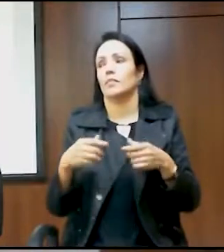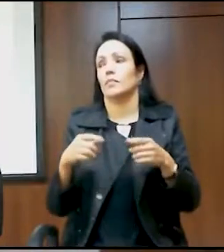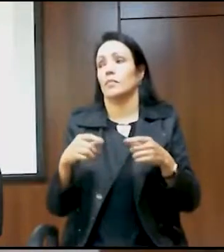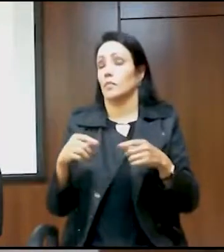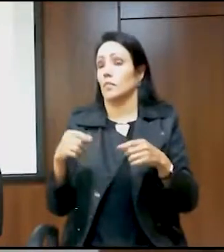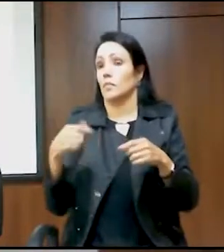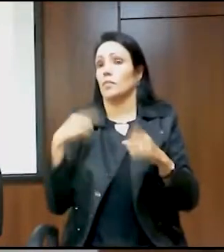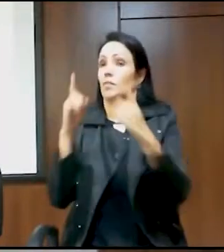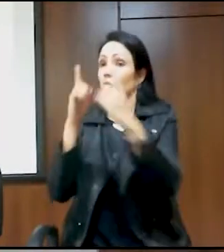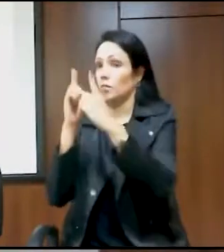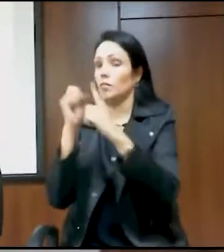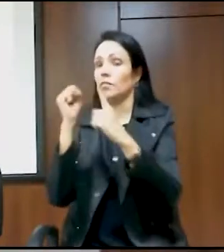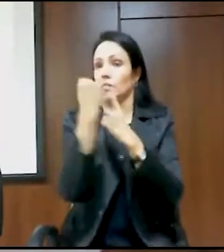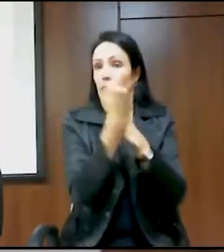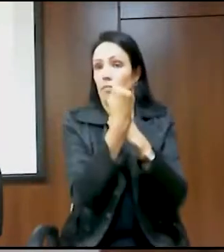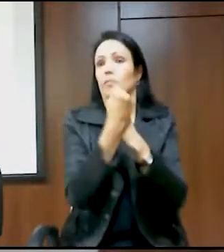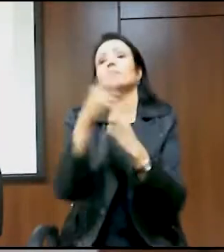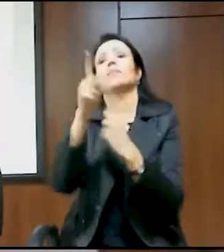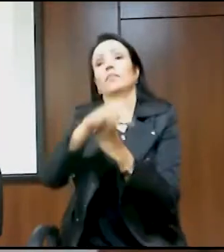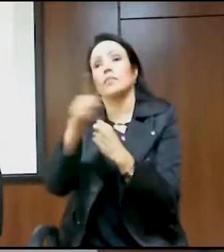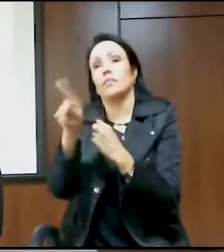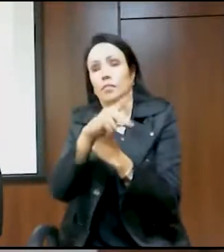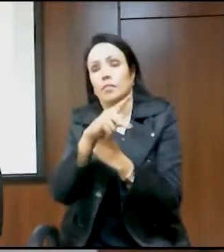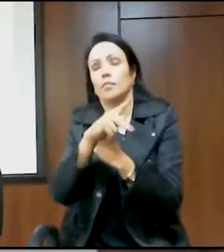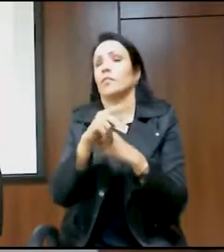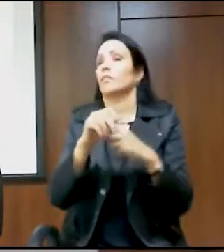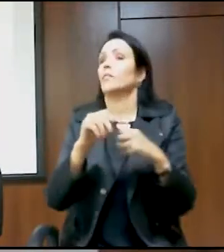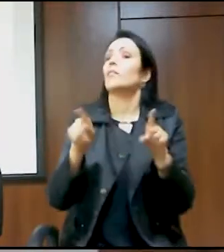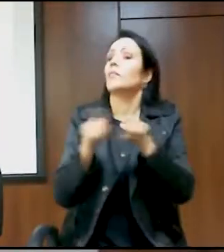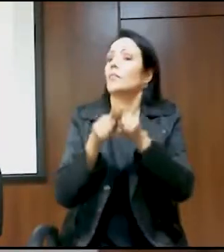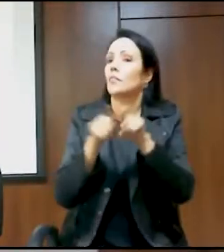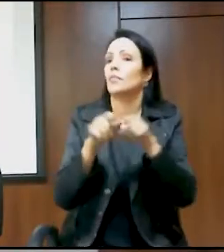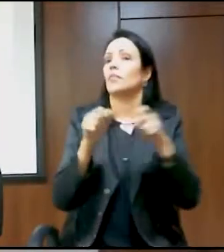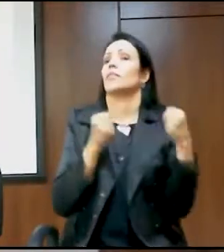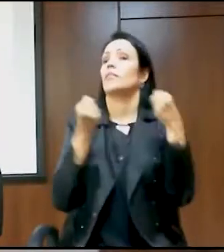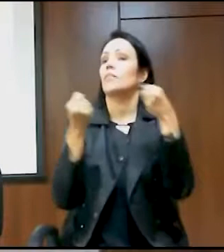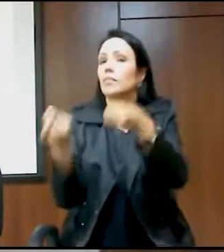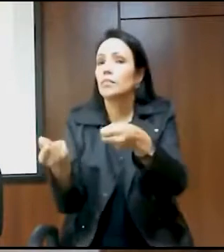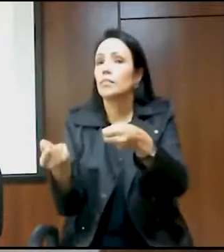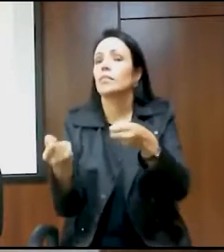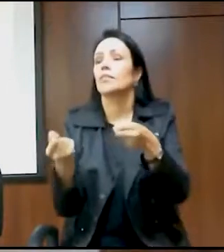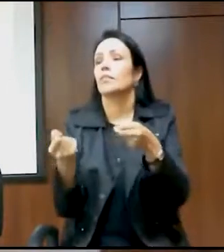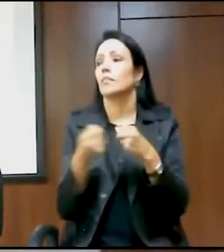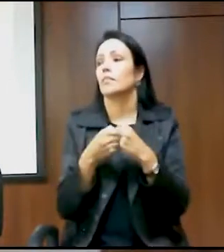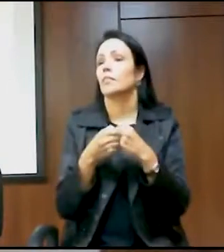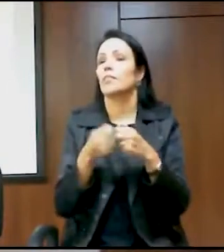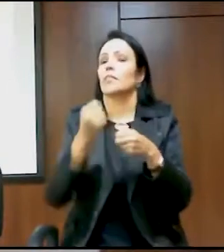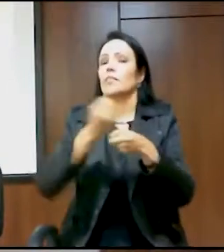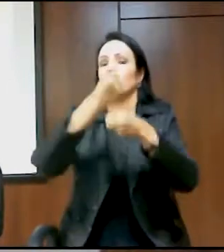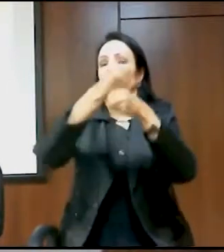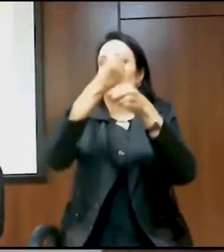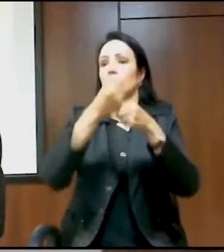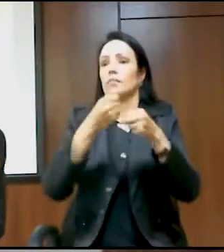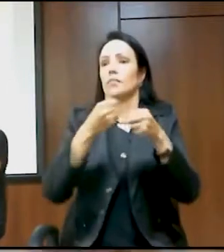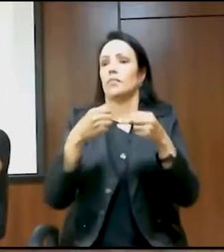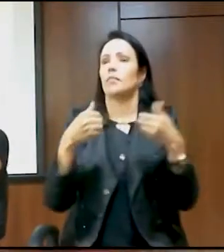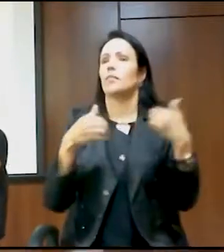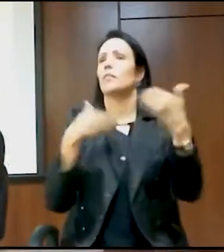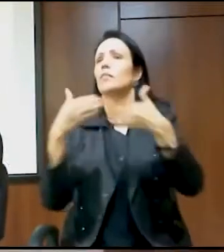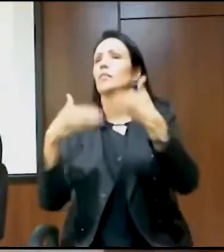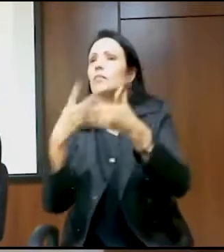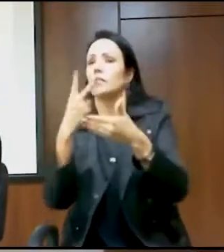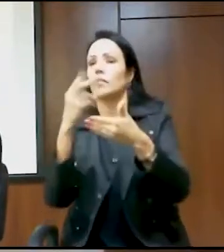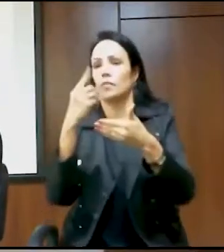social, professora, mas que é uma militante dessa área. Nós temos construído, desde 2015,